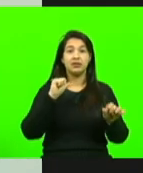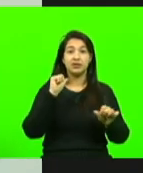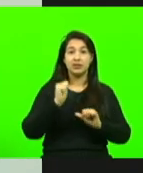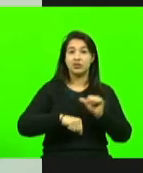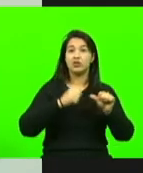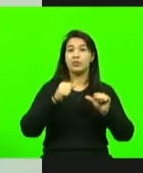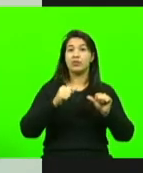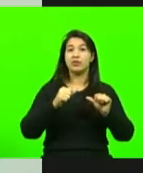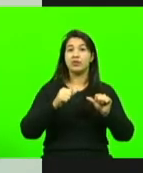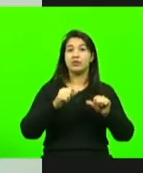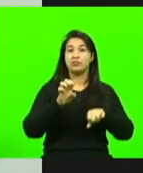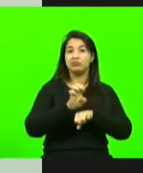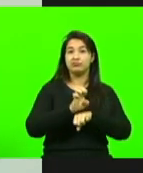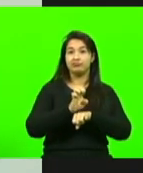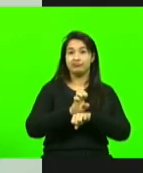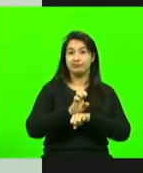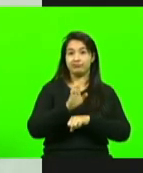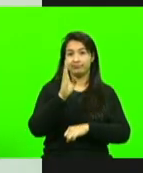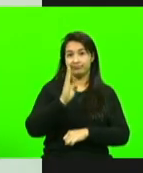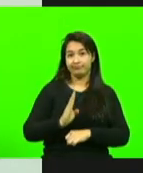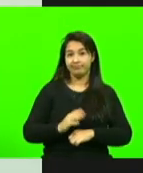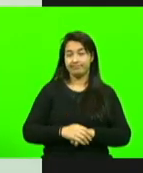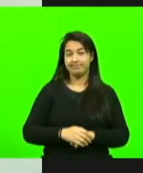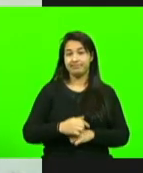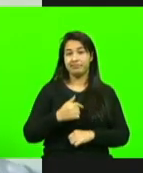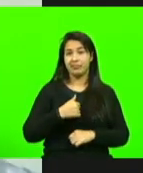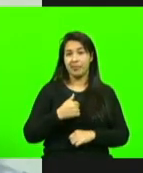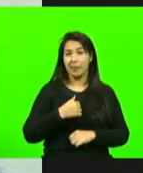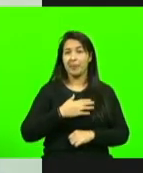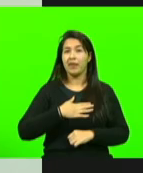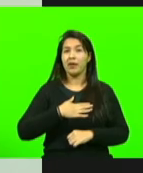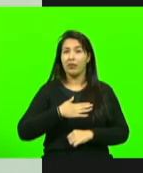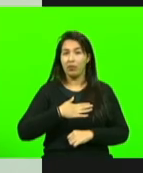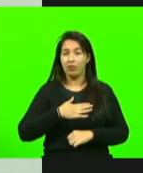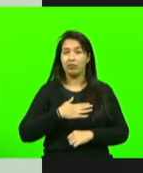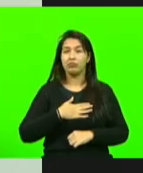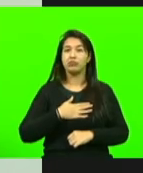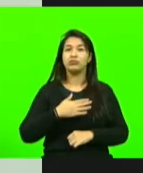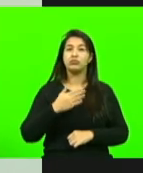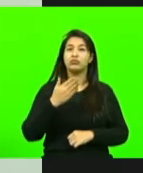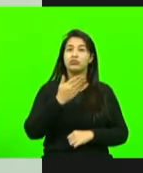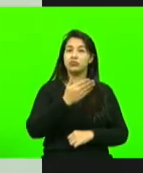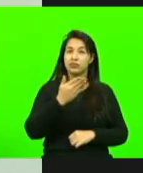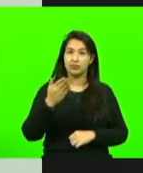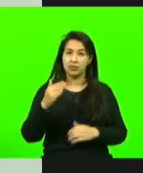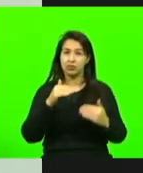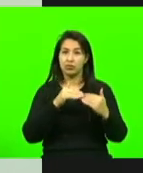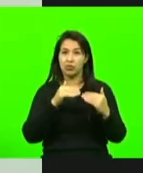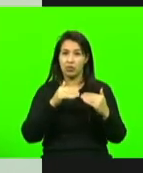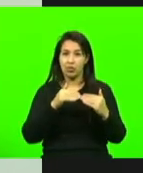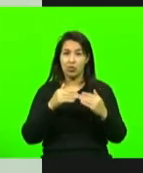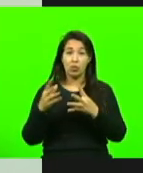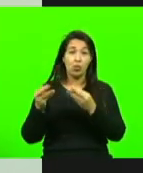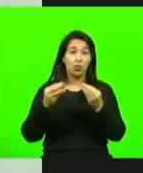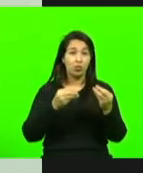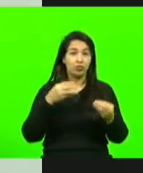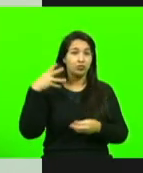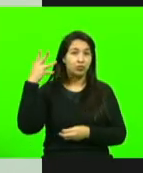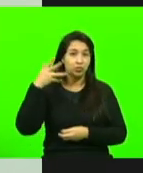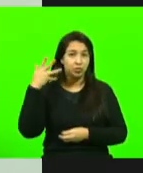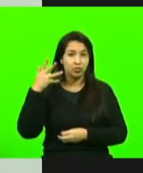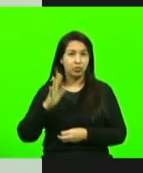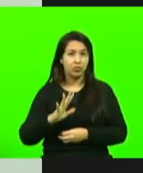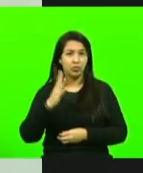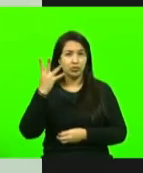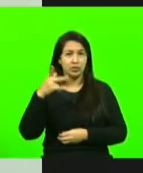eu acho que eu tenho muita simpatia nas falas de que é que tá acontecendo com a pele